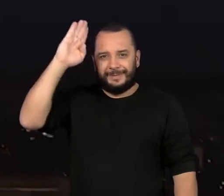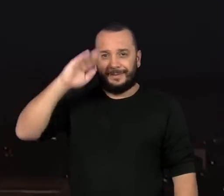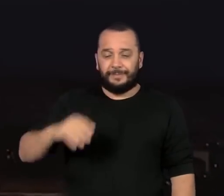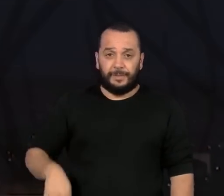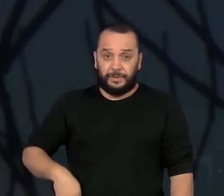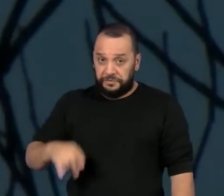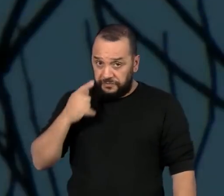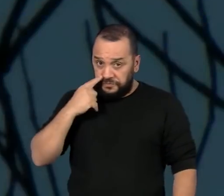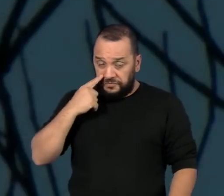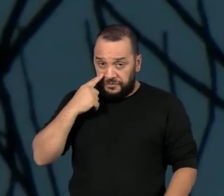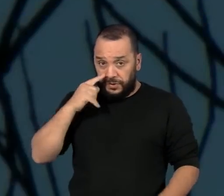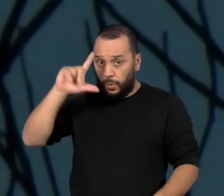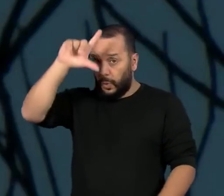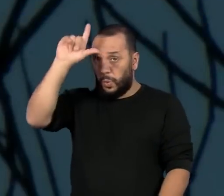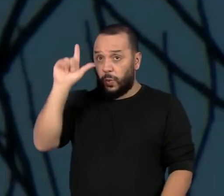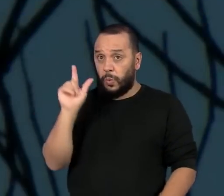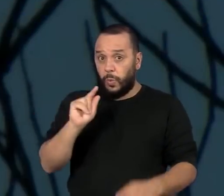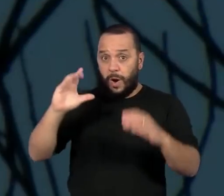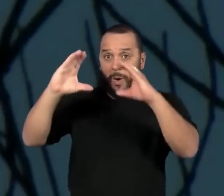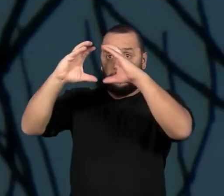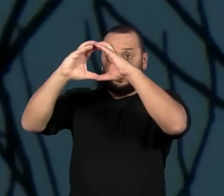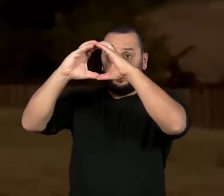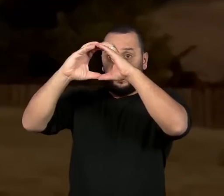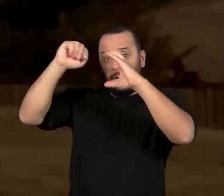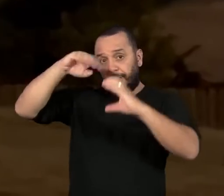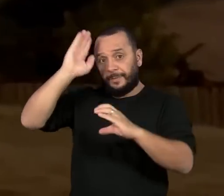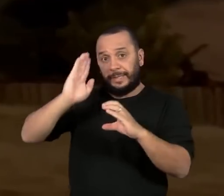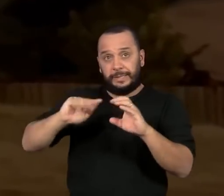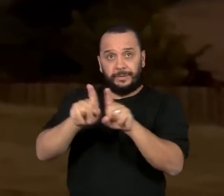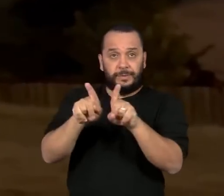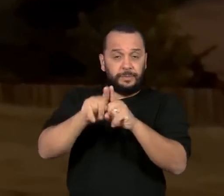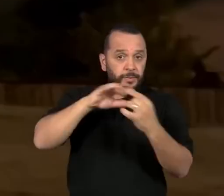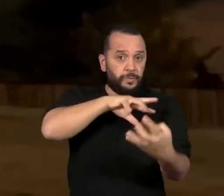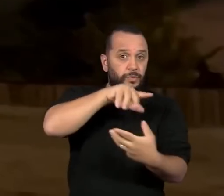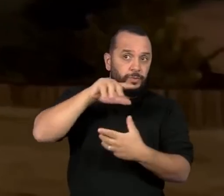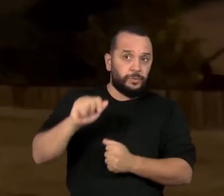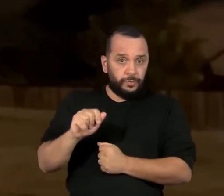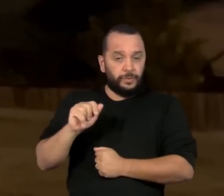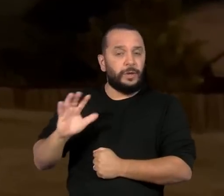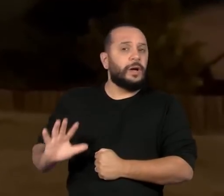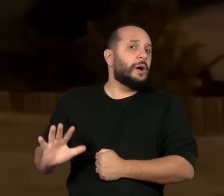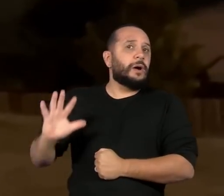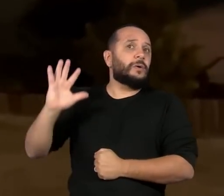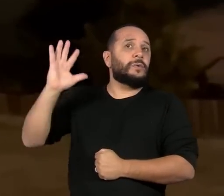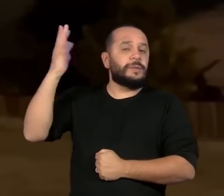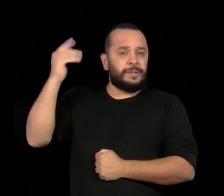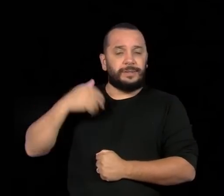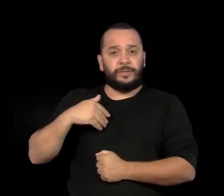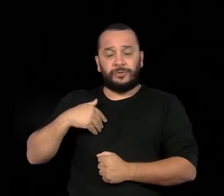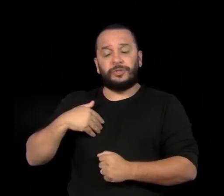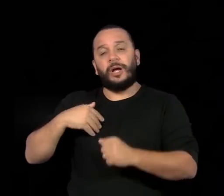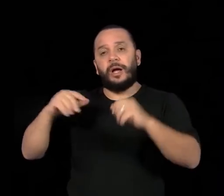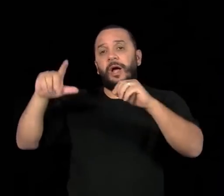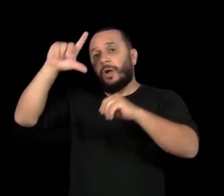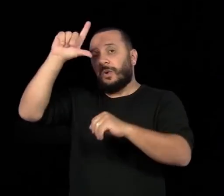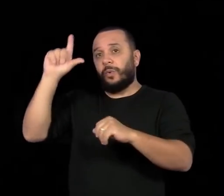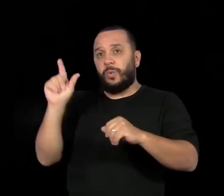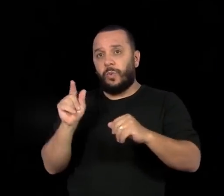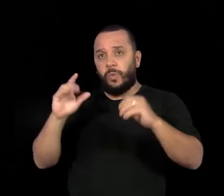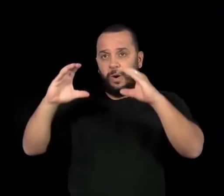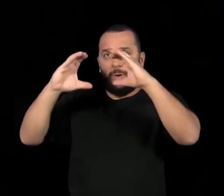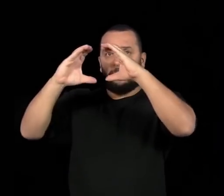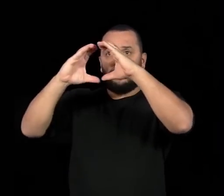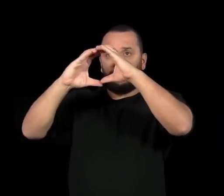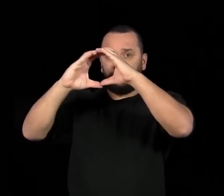A superlua foi vista em várias partes do Brasil e do mundo. Ela ocorreu na fase de lua cheia, quando está a menos